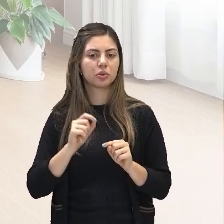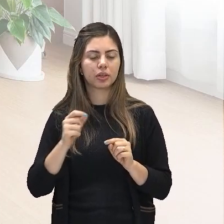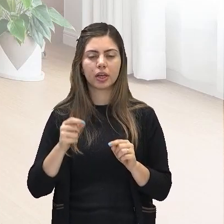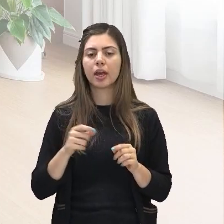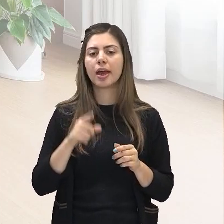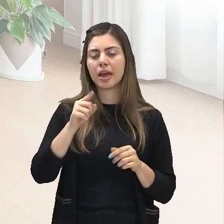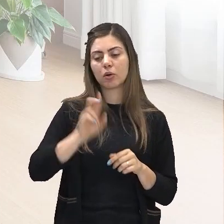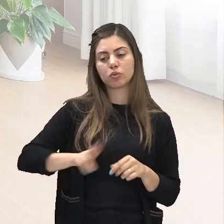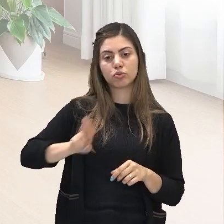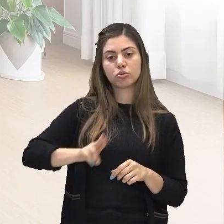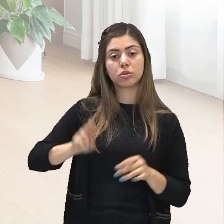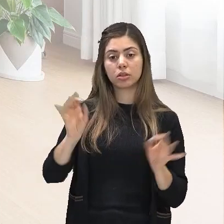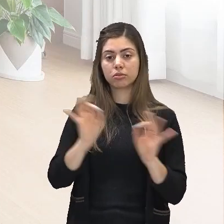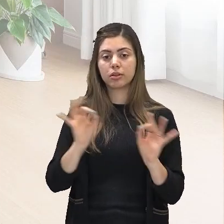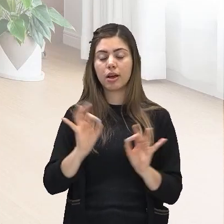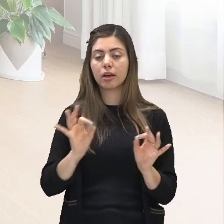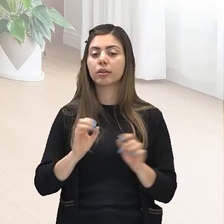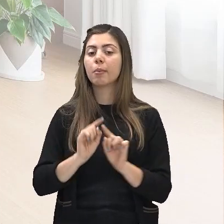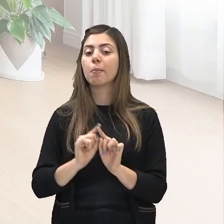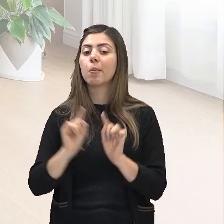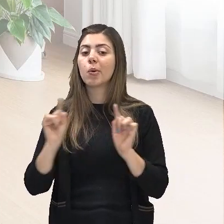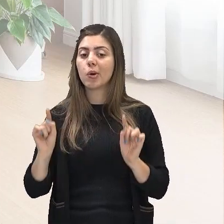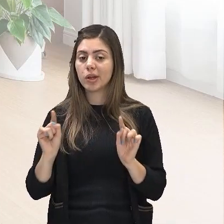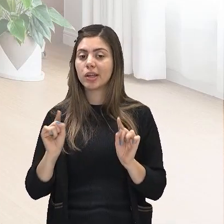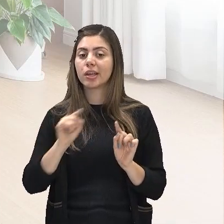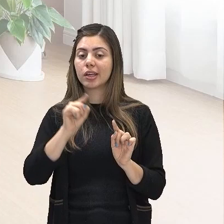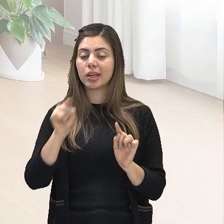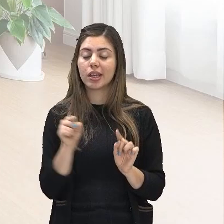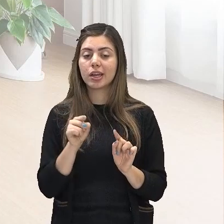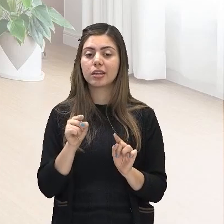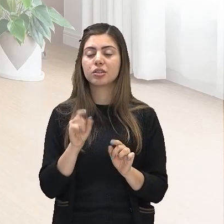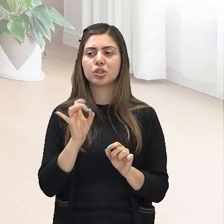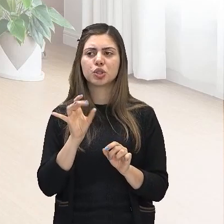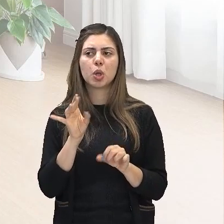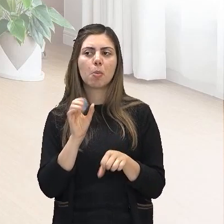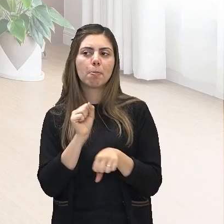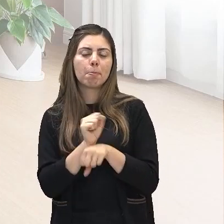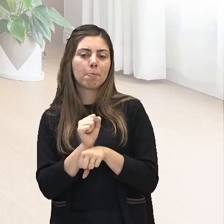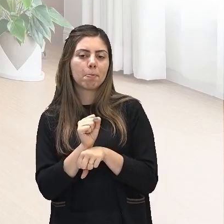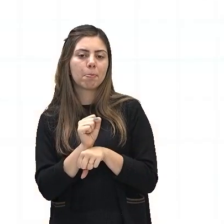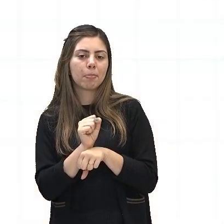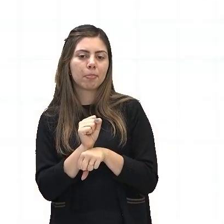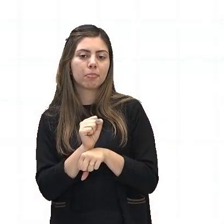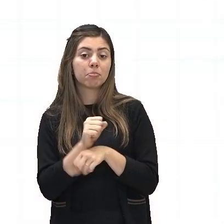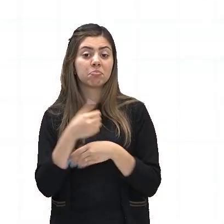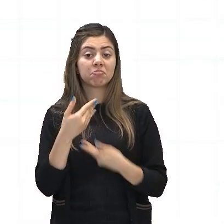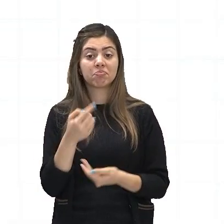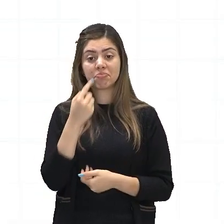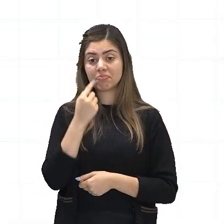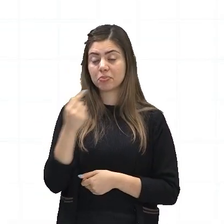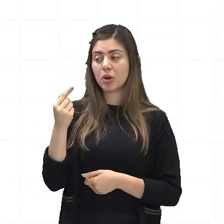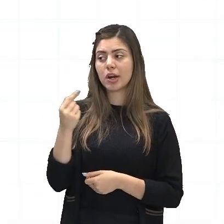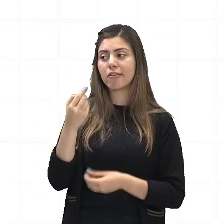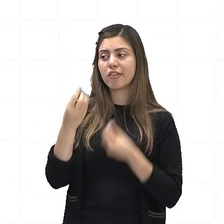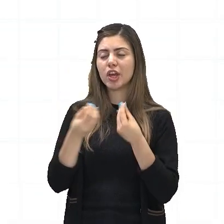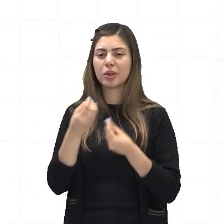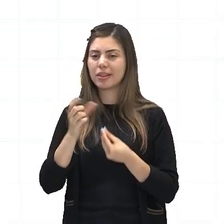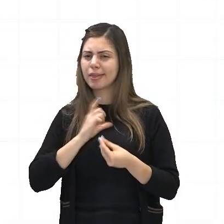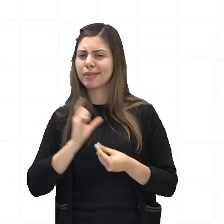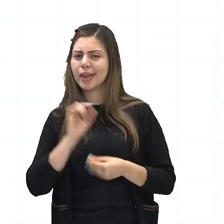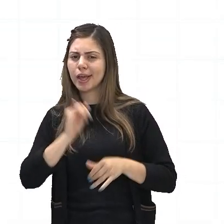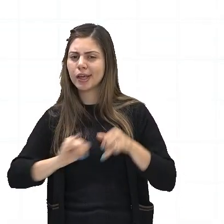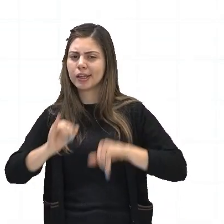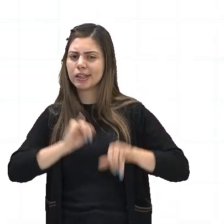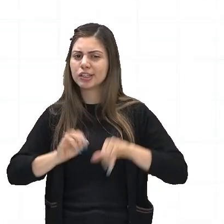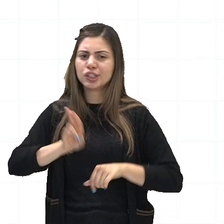não estão ligados, mas estão no modo stand-by, né? Vamos ver quanto consome um aparelho em stand-by, que é